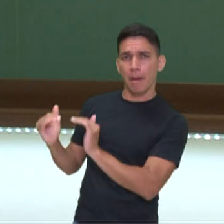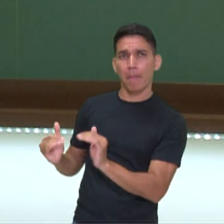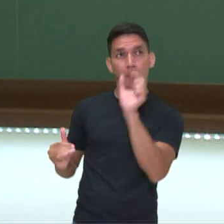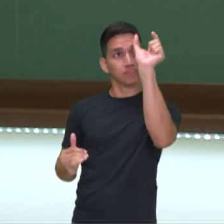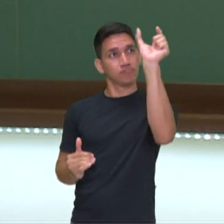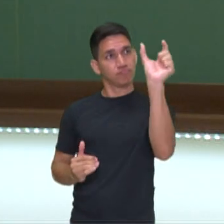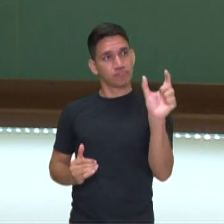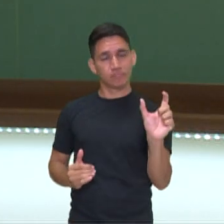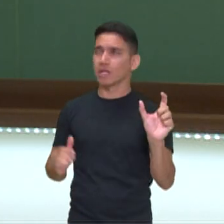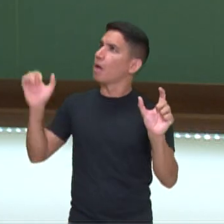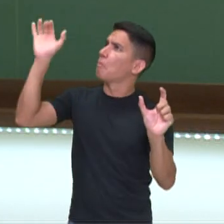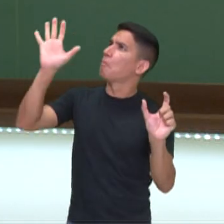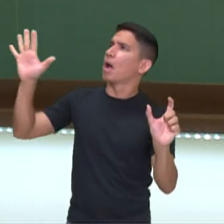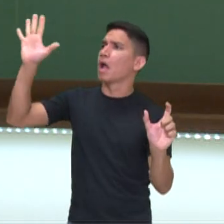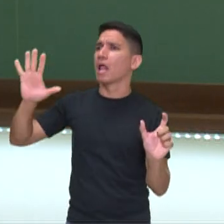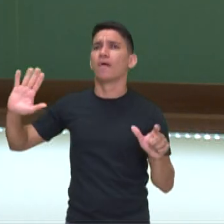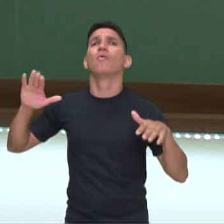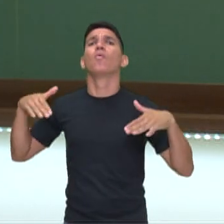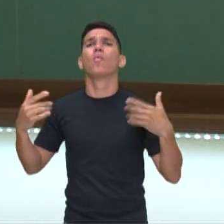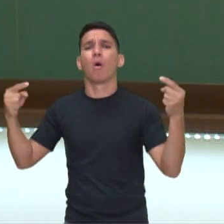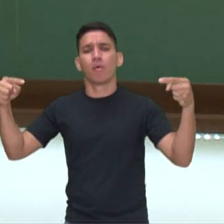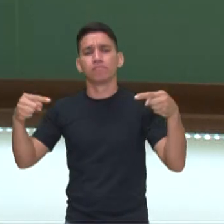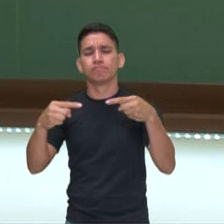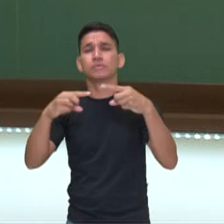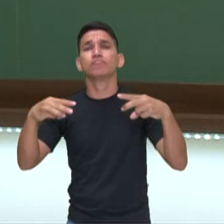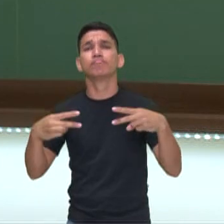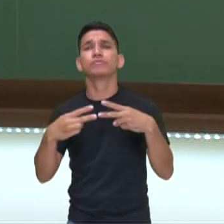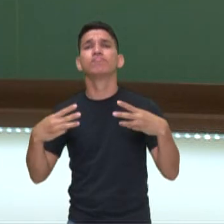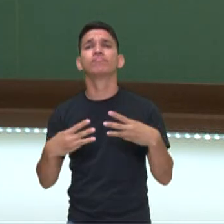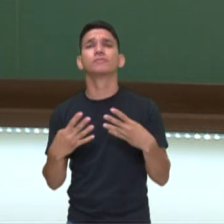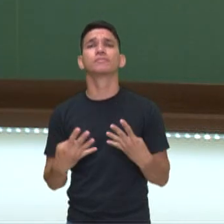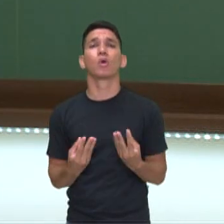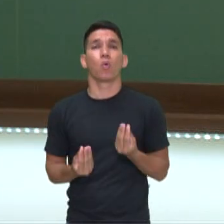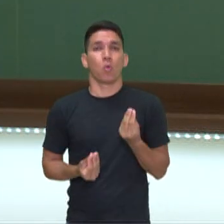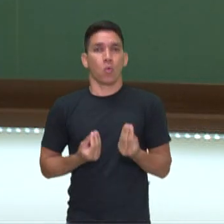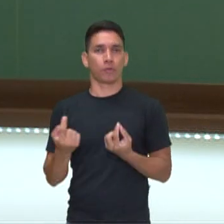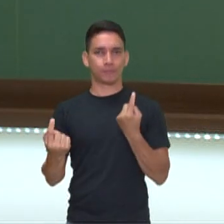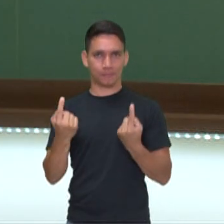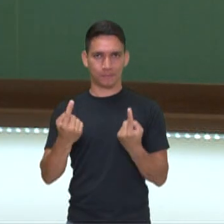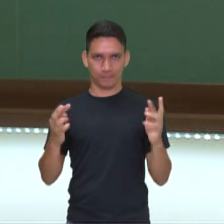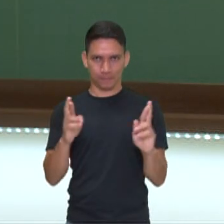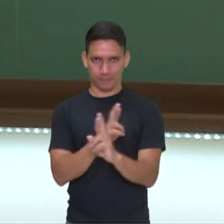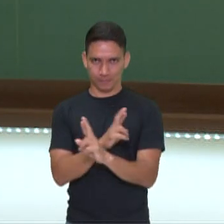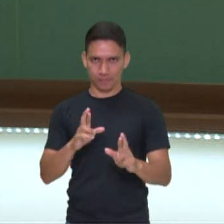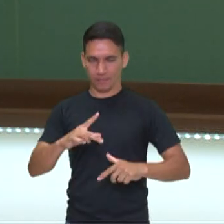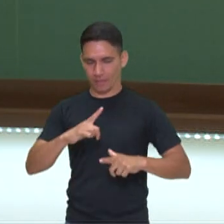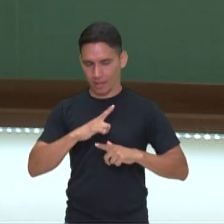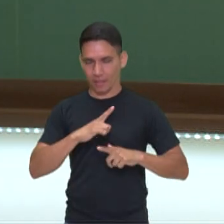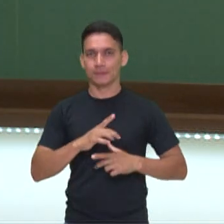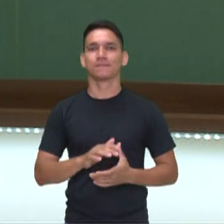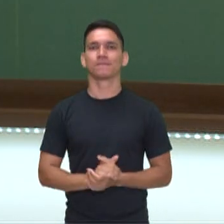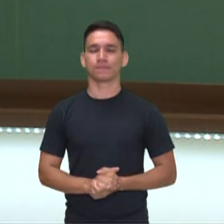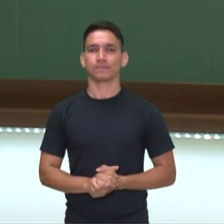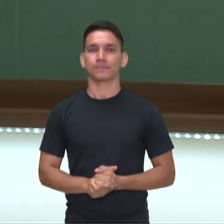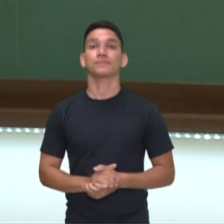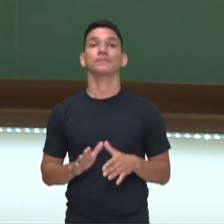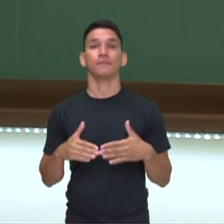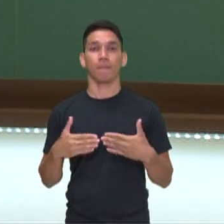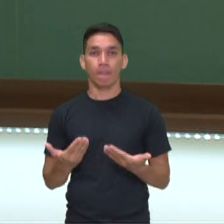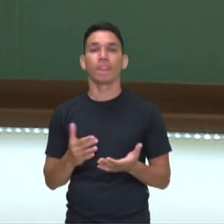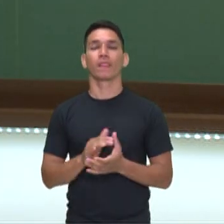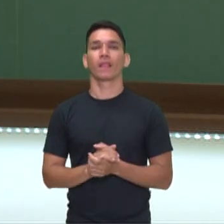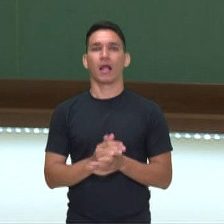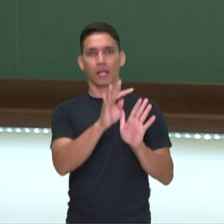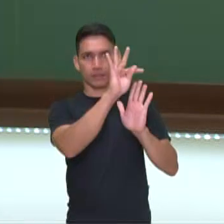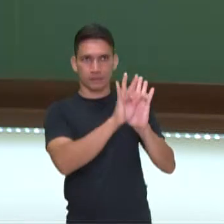tem uma expressão, uma palavra para complementar ou para fazer a nossa relação. No nosso texto,